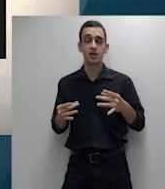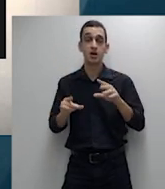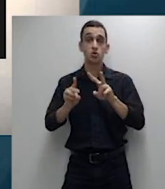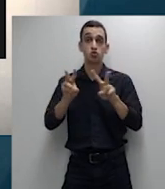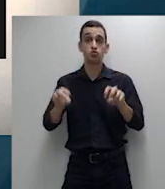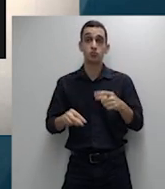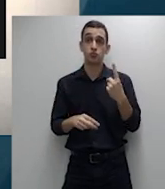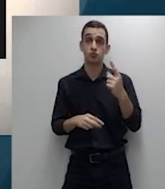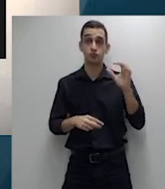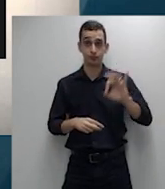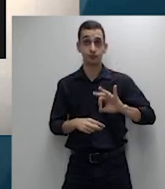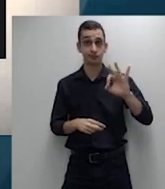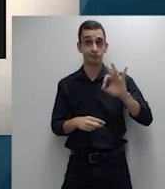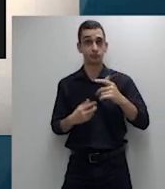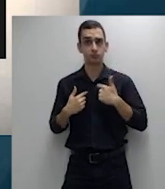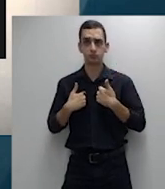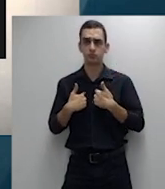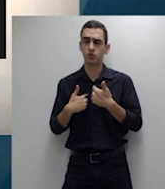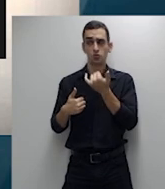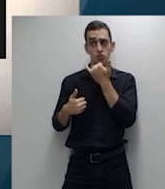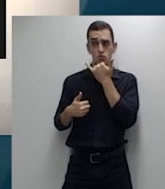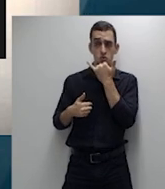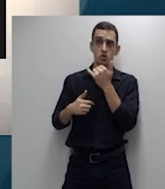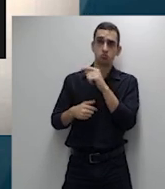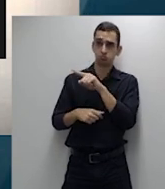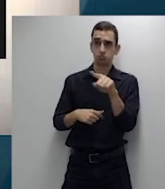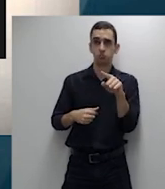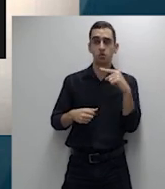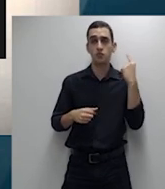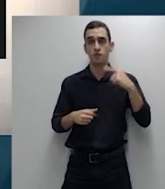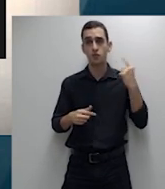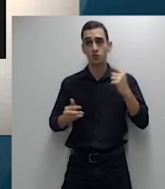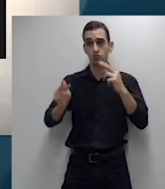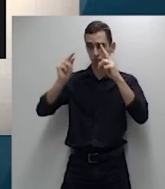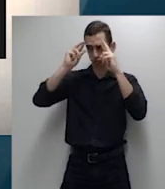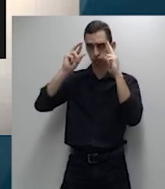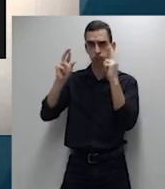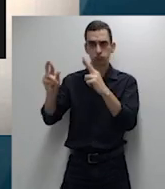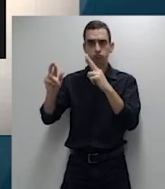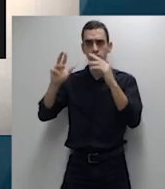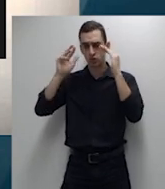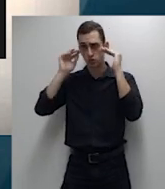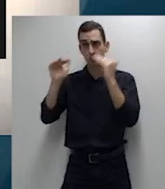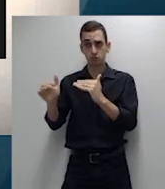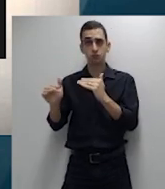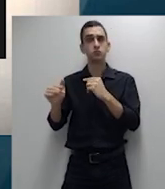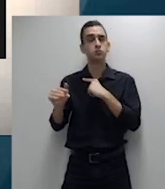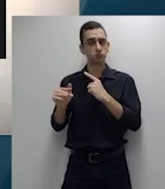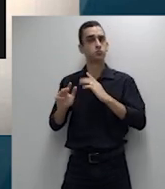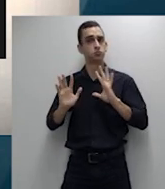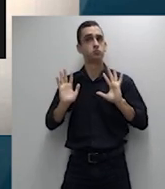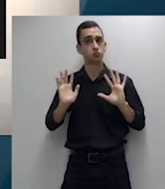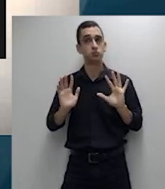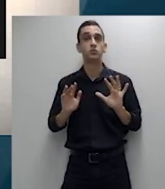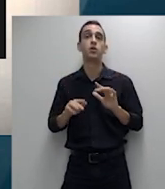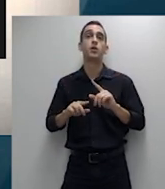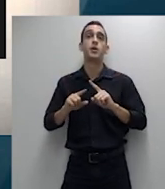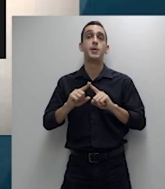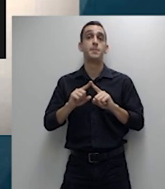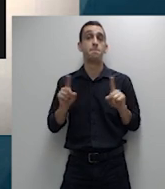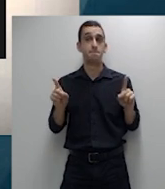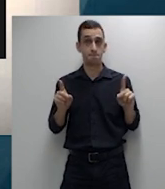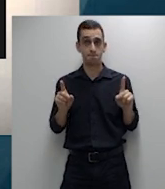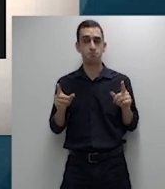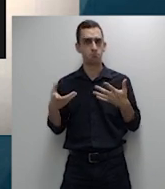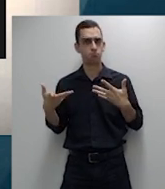Eu disse longe aqui de de PC qualquer o fundamento não seria a falta de